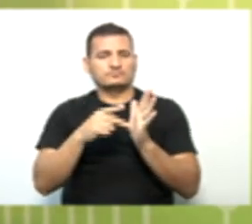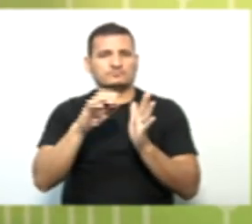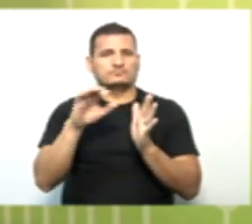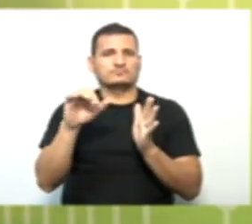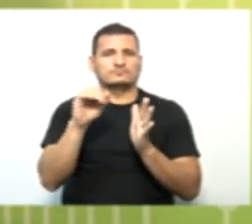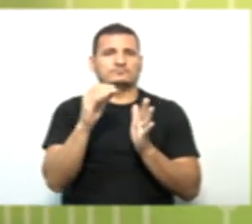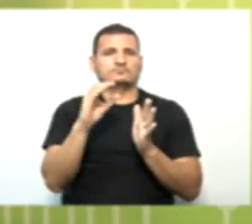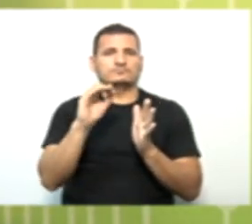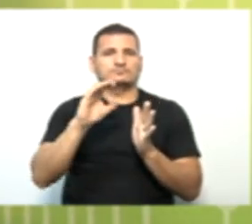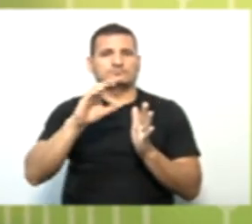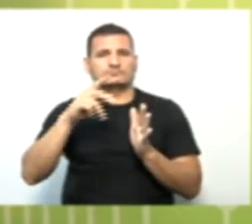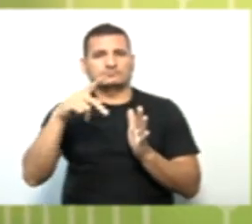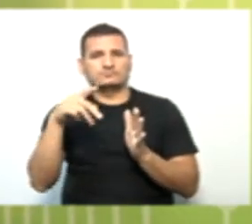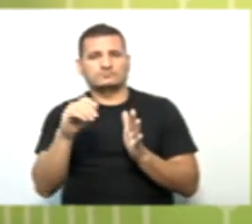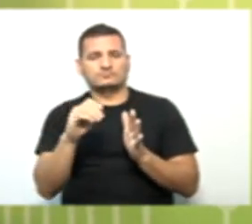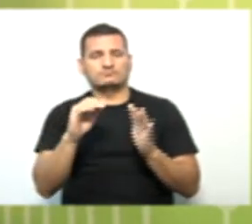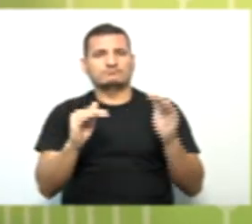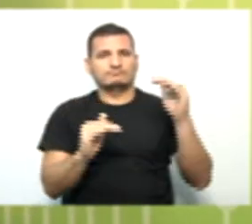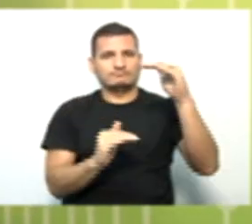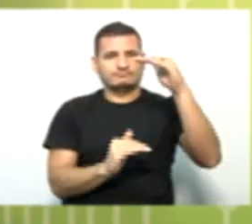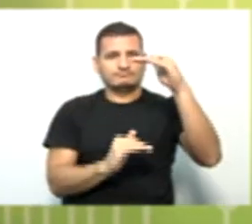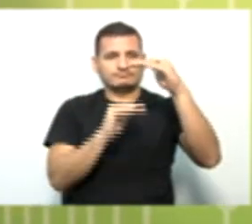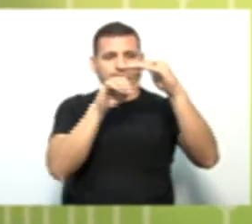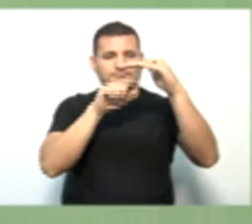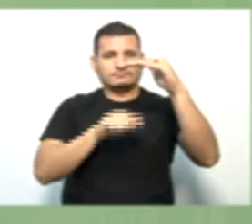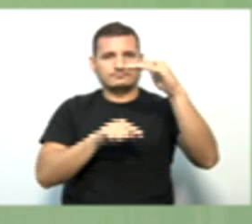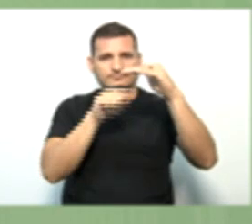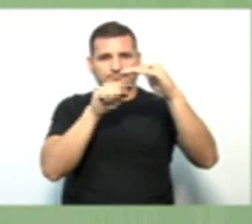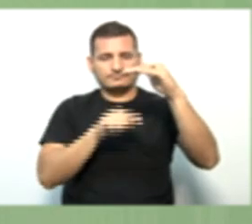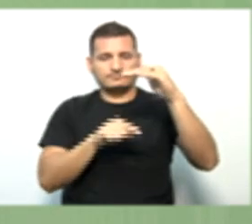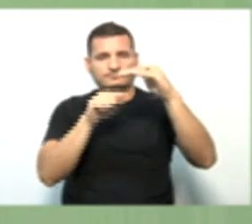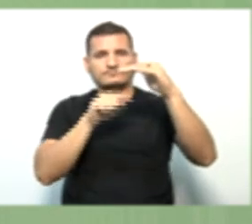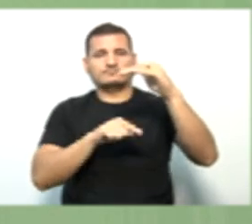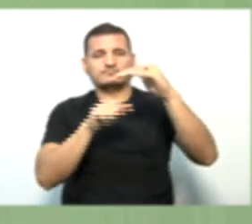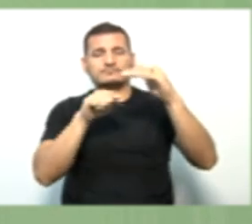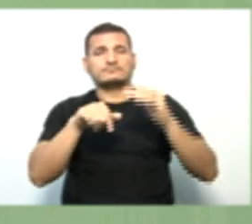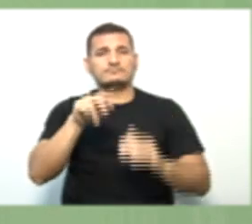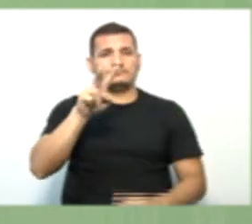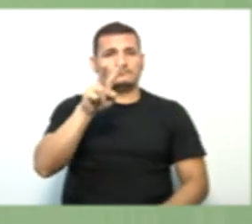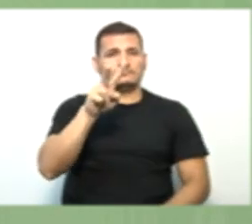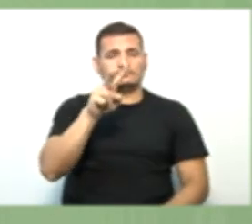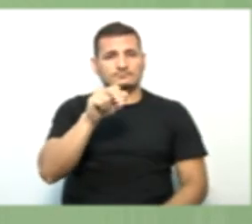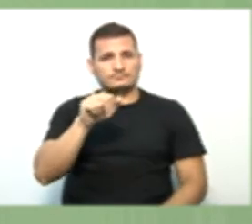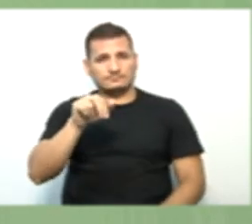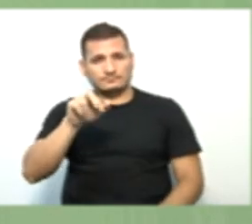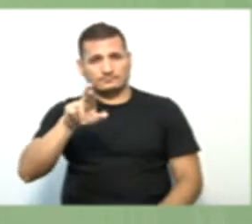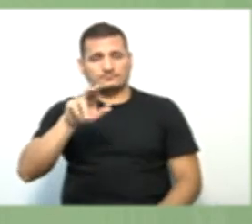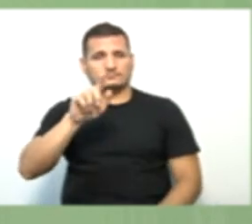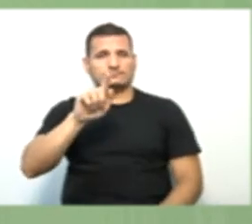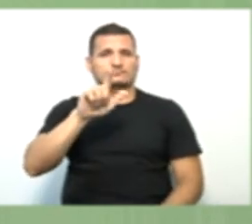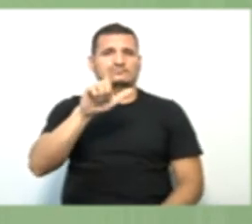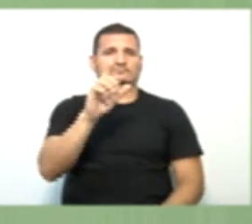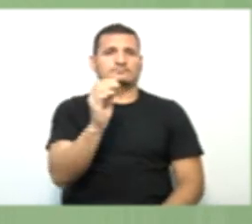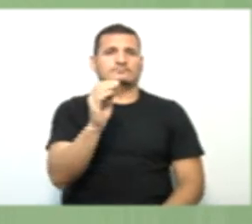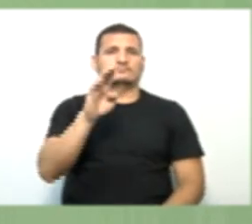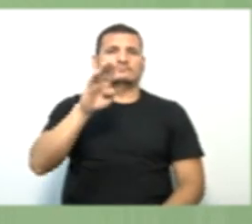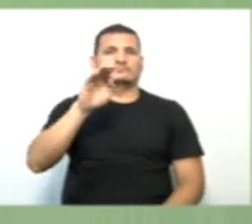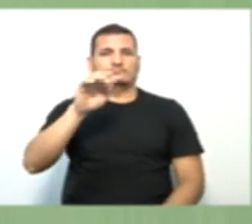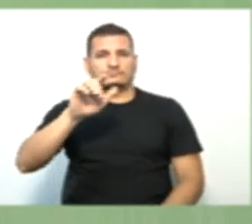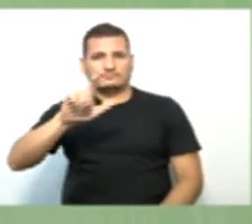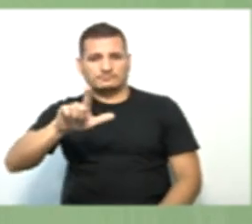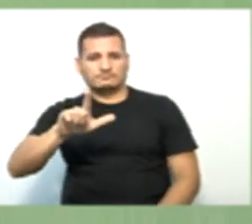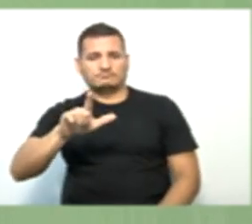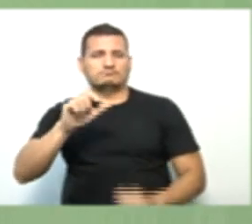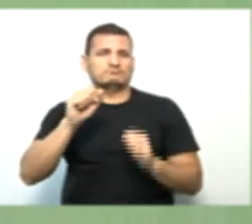ela tem validade. Então, as variáveis que são chamadas globais são aquelas que podem ser utilizadas ao longo de